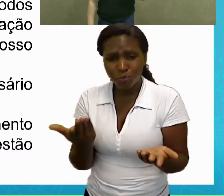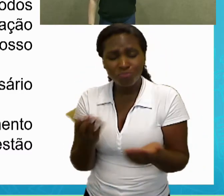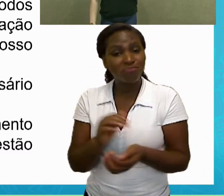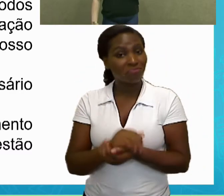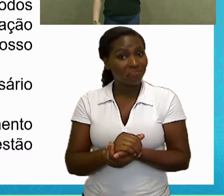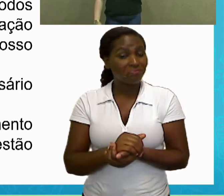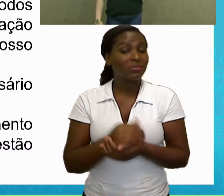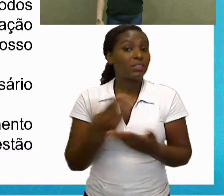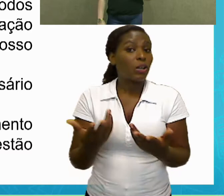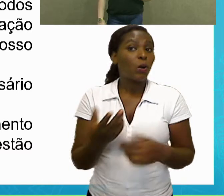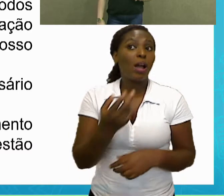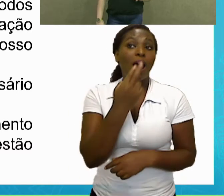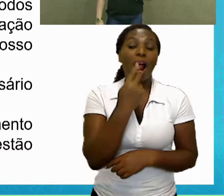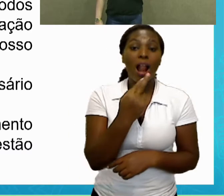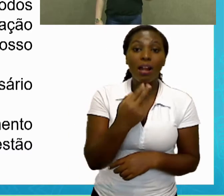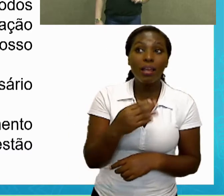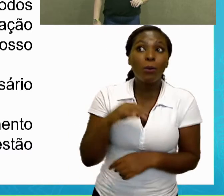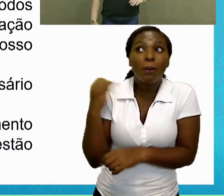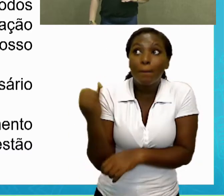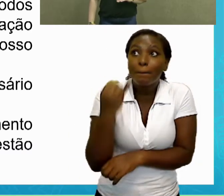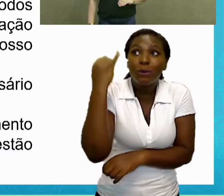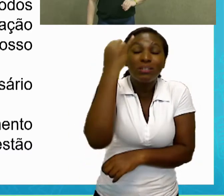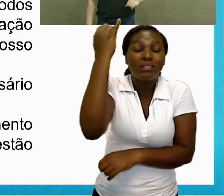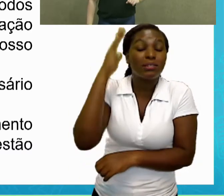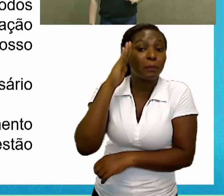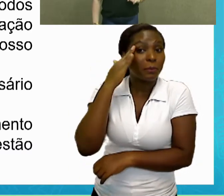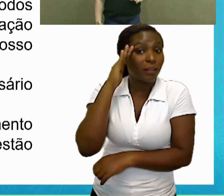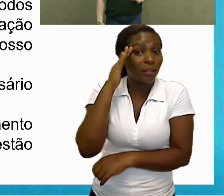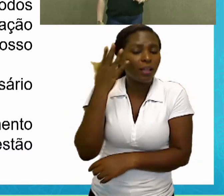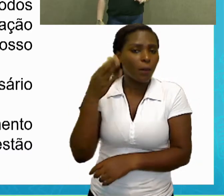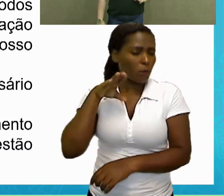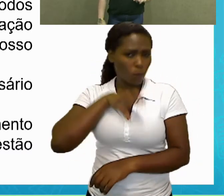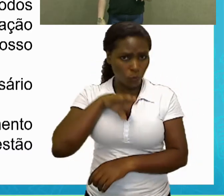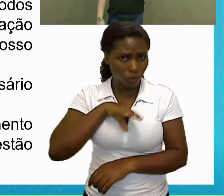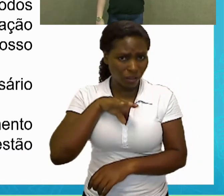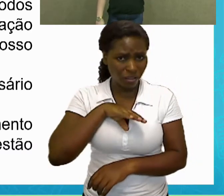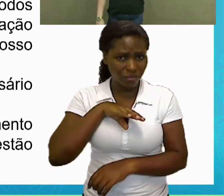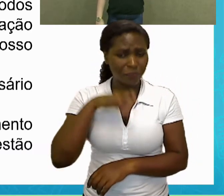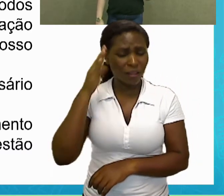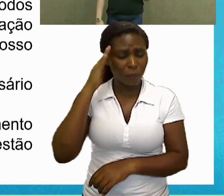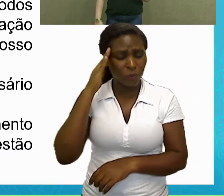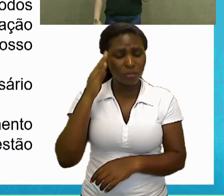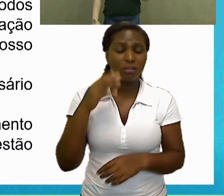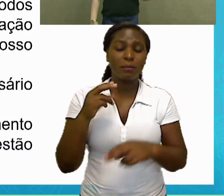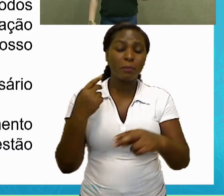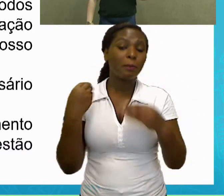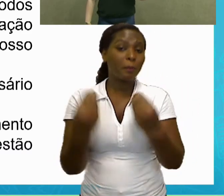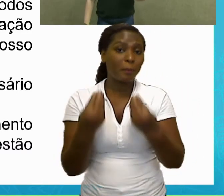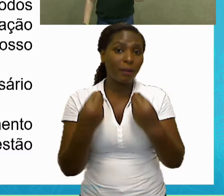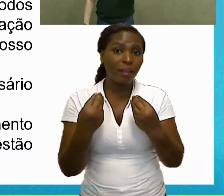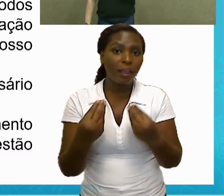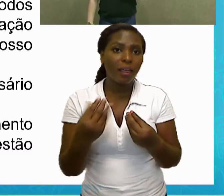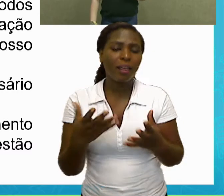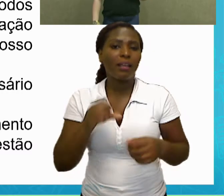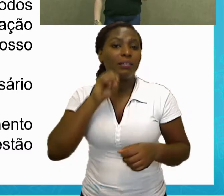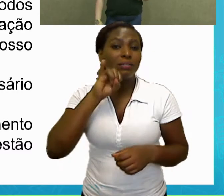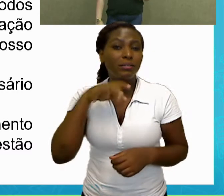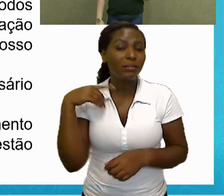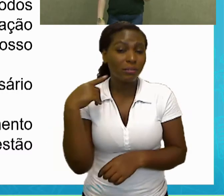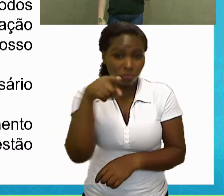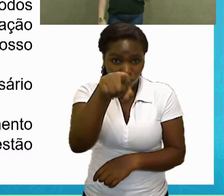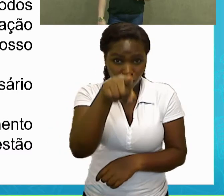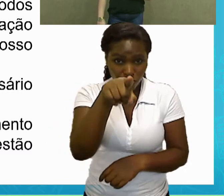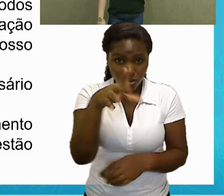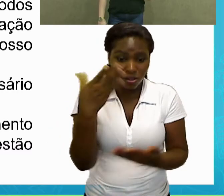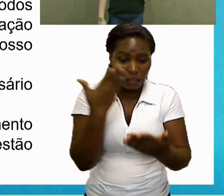todos os outros tipos de matérias na escola ou na universidade, pois é essencial para a nossa vida escolar